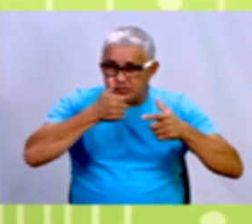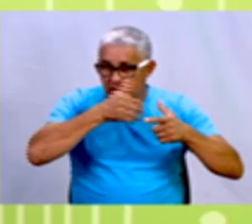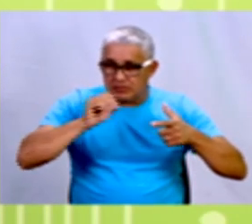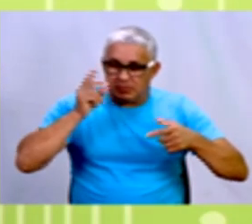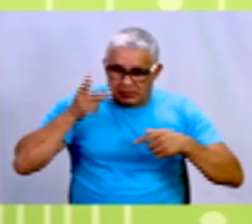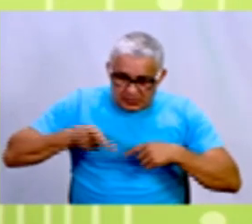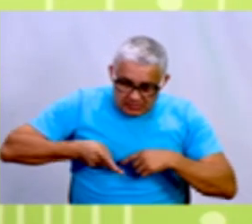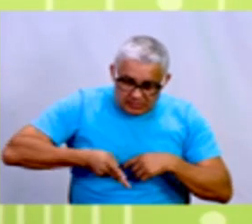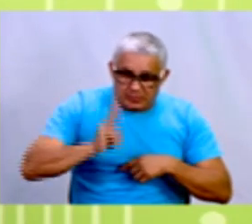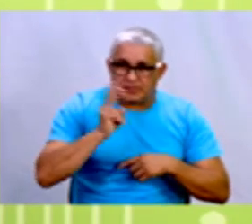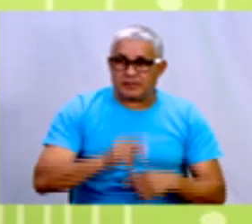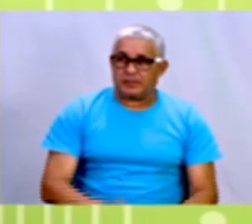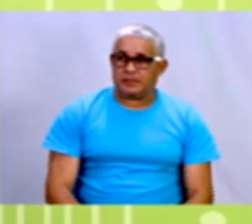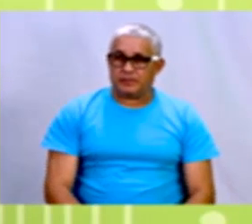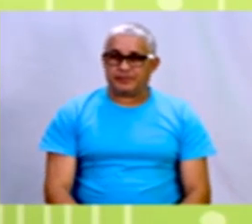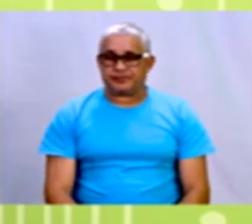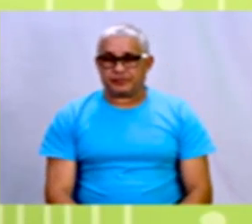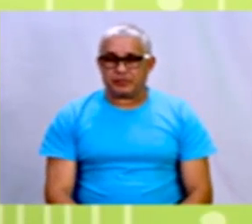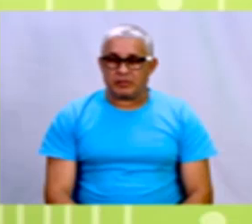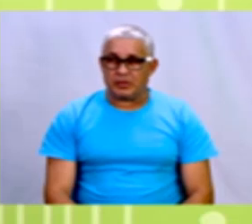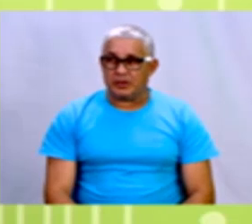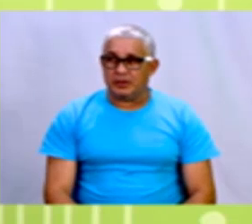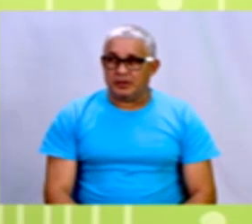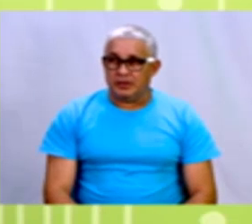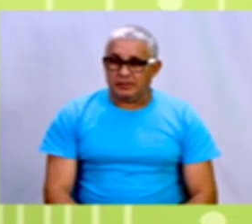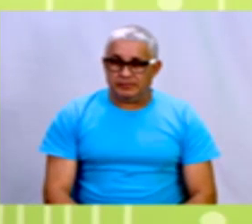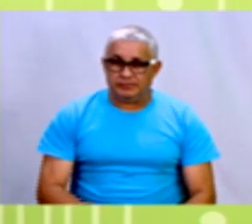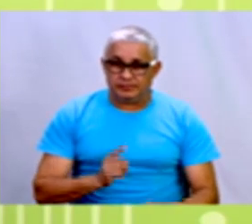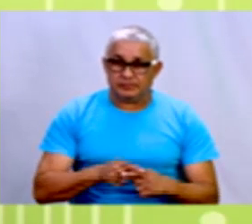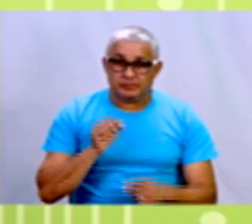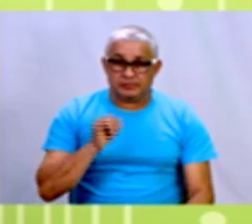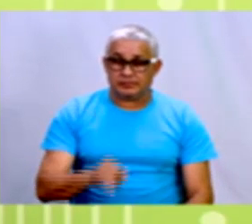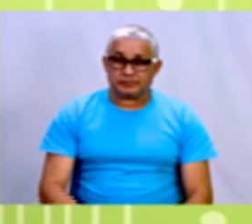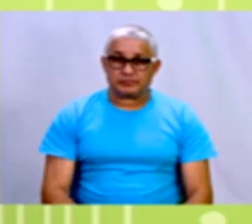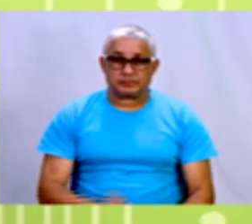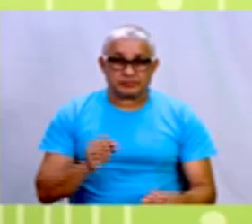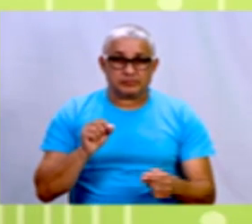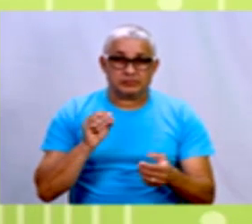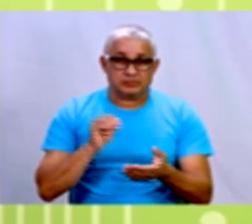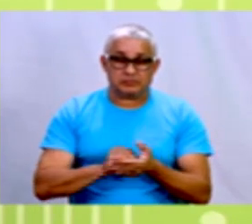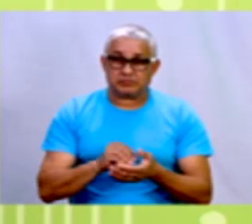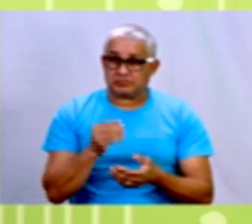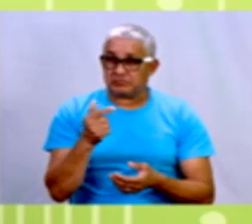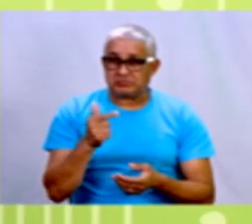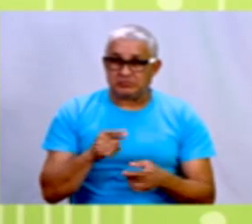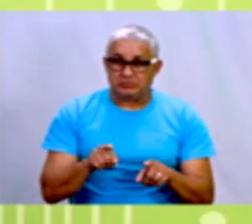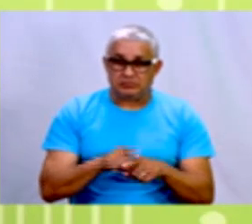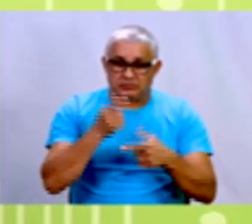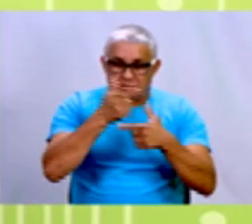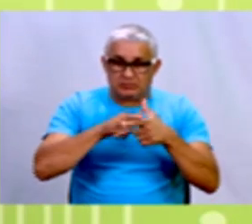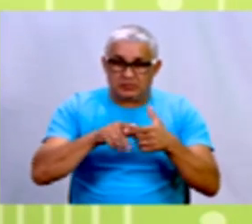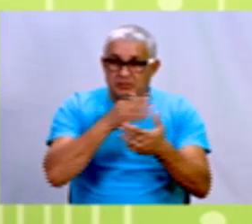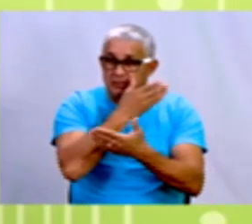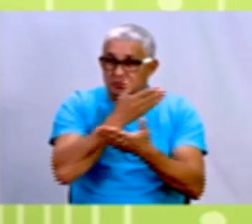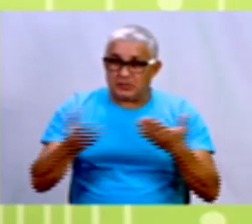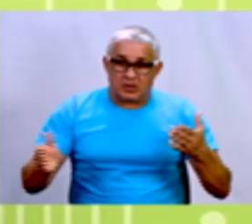vamos deixar passar despercebido isso aí, porque se vocês não fizerem essa divisão, vocês vão perder a conta toda,